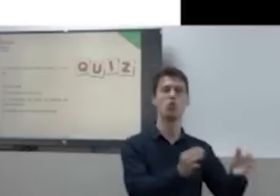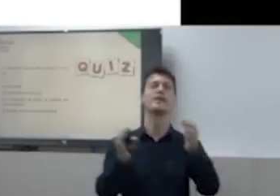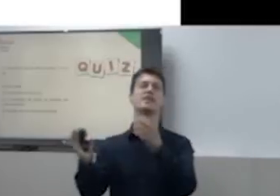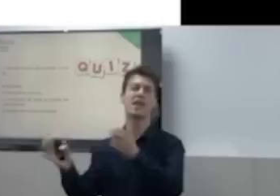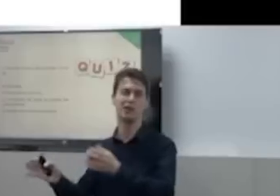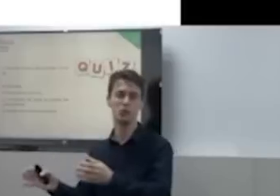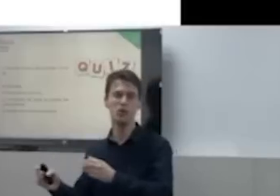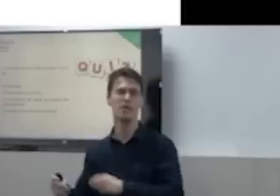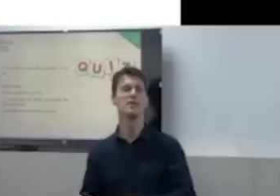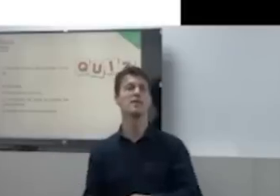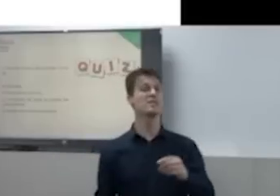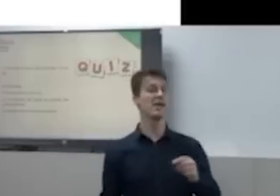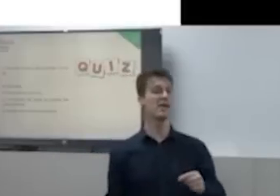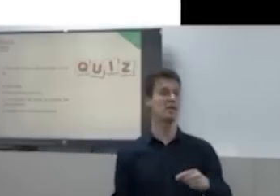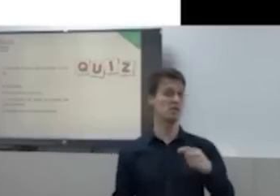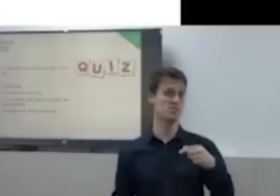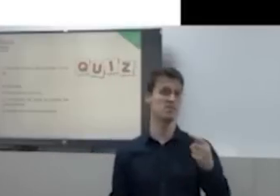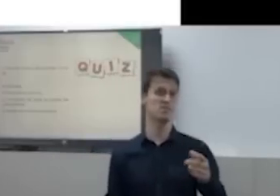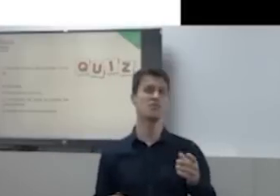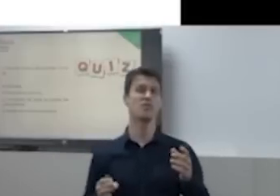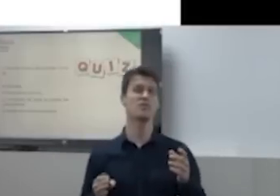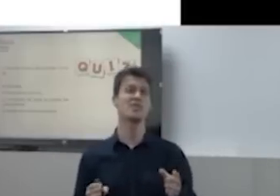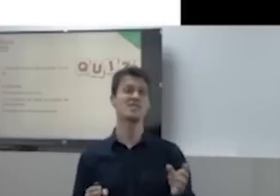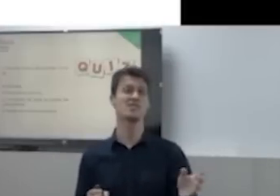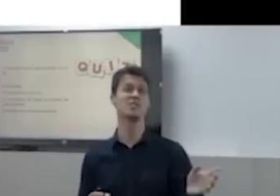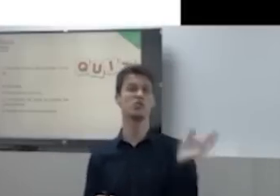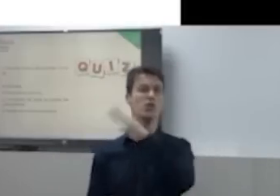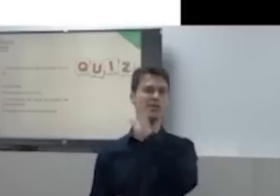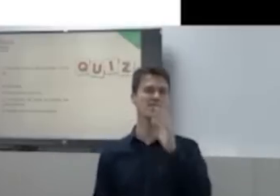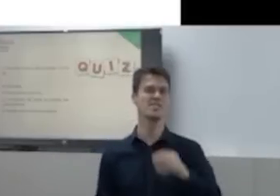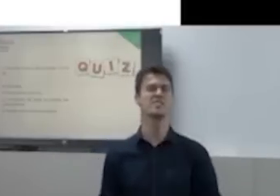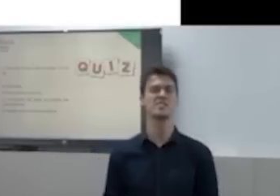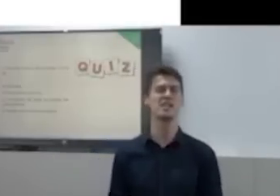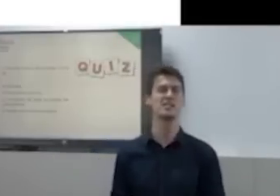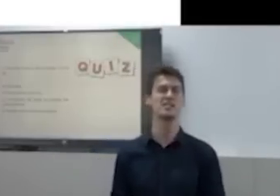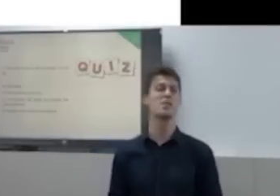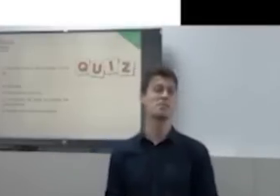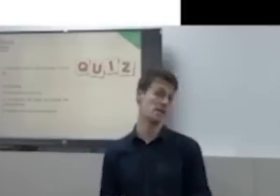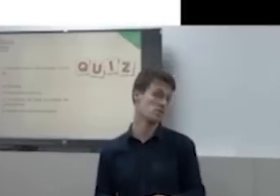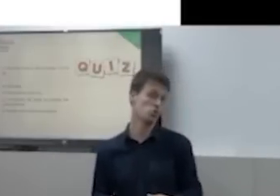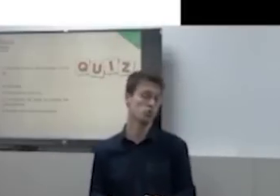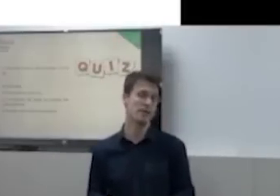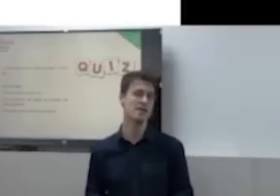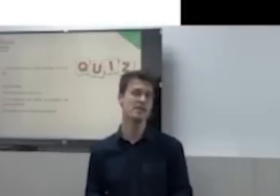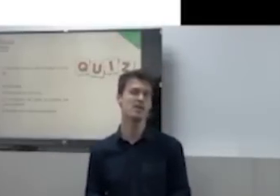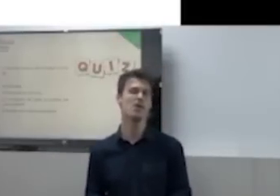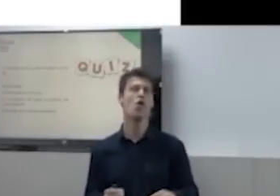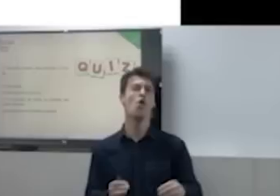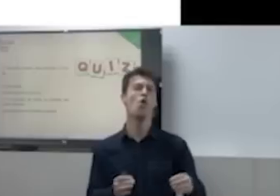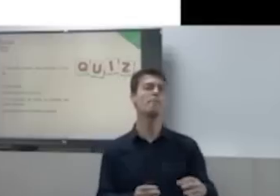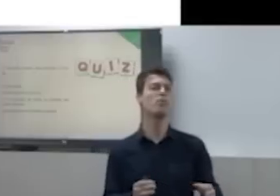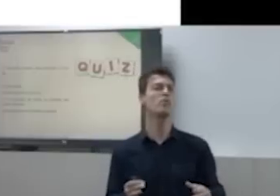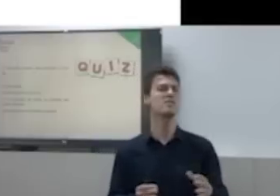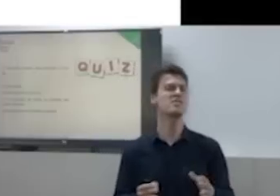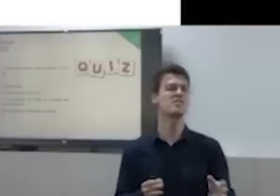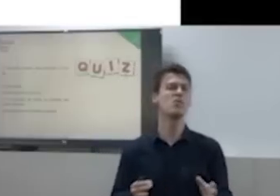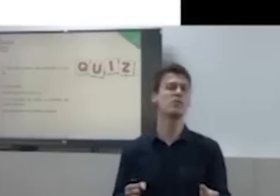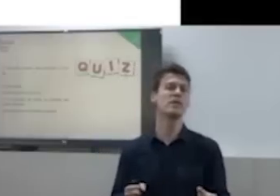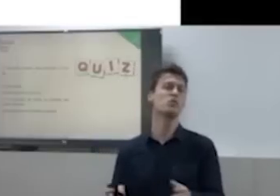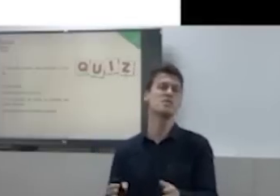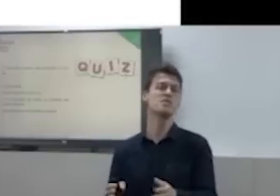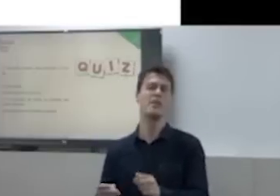do Sol e a Lua? Será que é o responsável a visualização de todas as estrelas em todo o planeta? Ou é